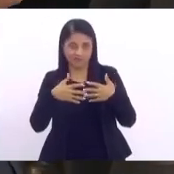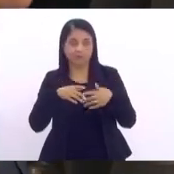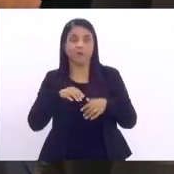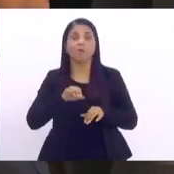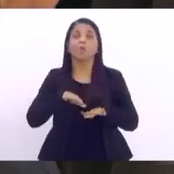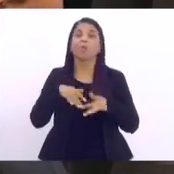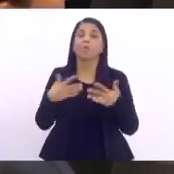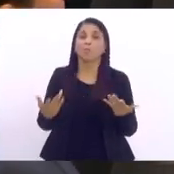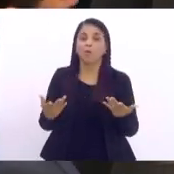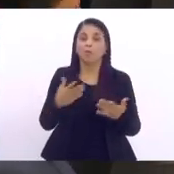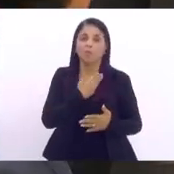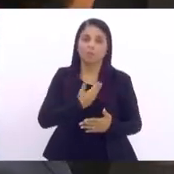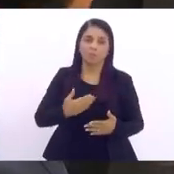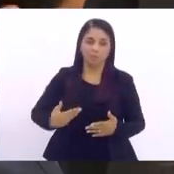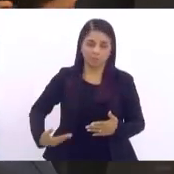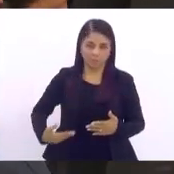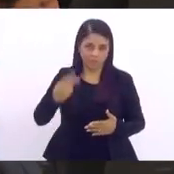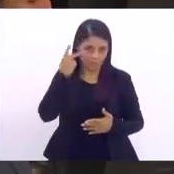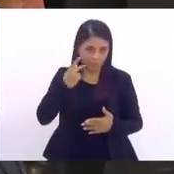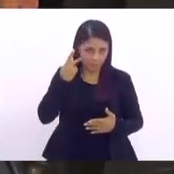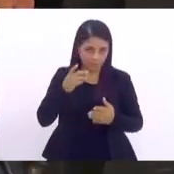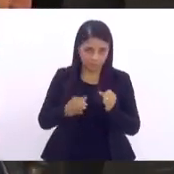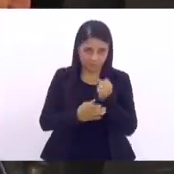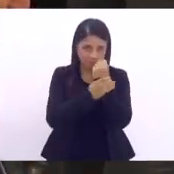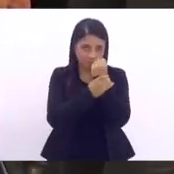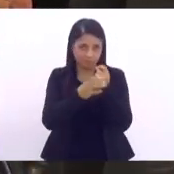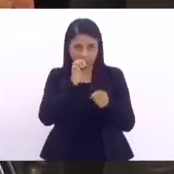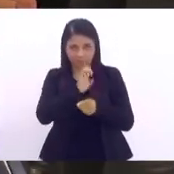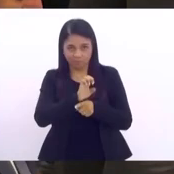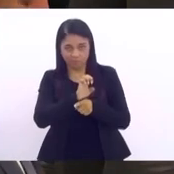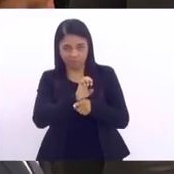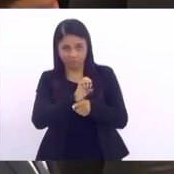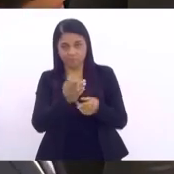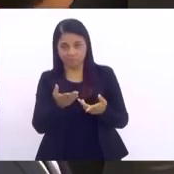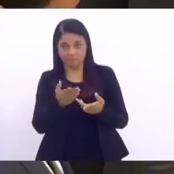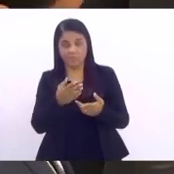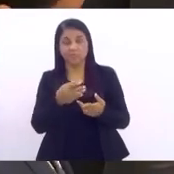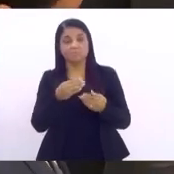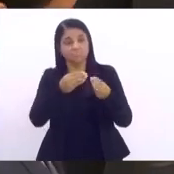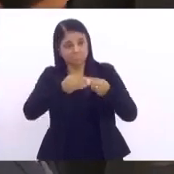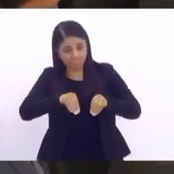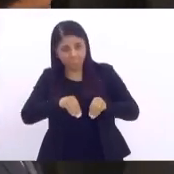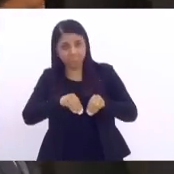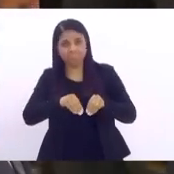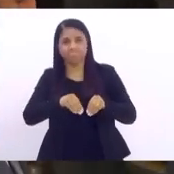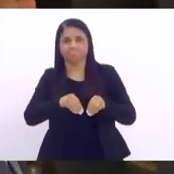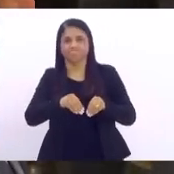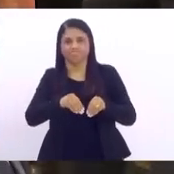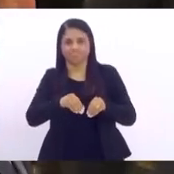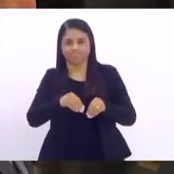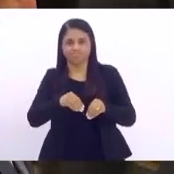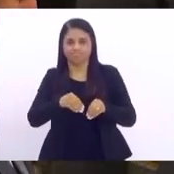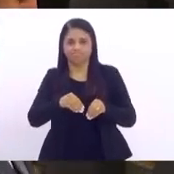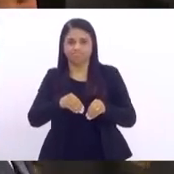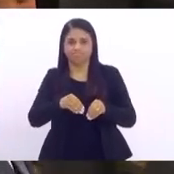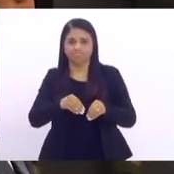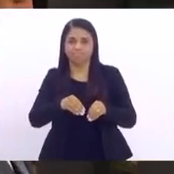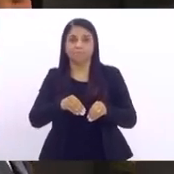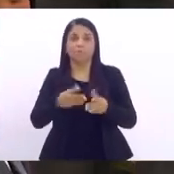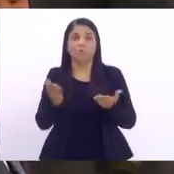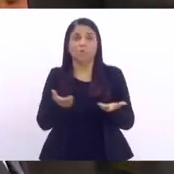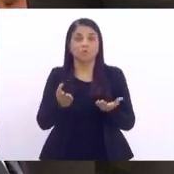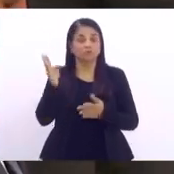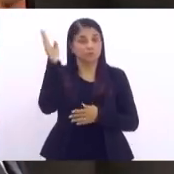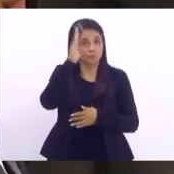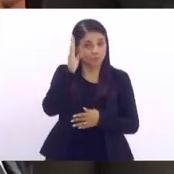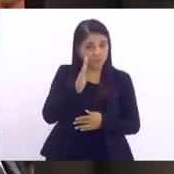estado do Rio de Janeiro. E isso tem danos perversos, né? Hoje, o Brasil, e teve uma pesquisa da ONU, que